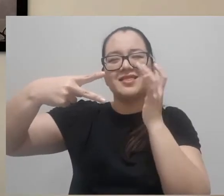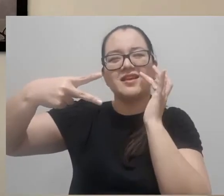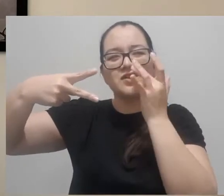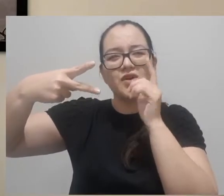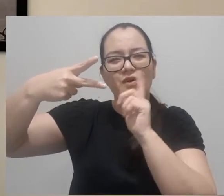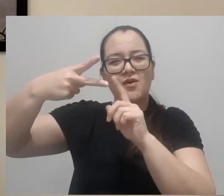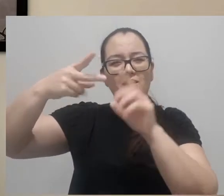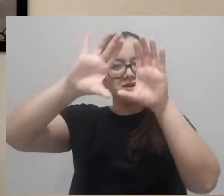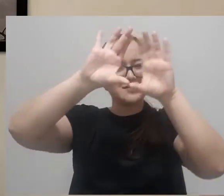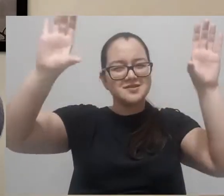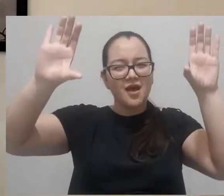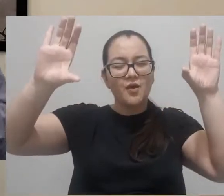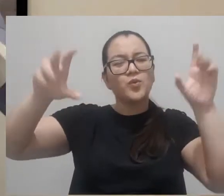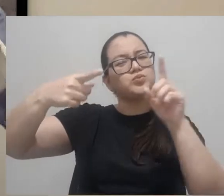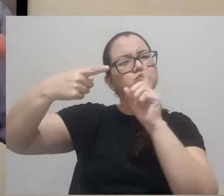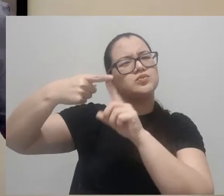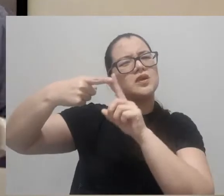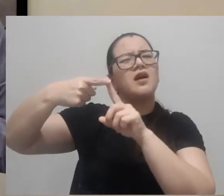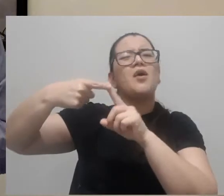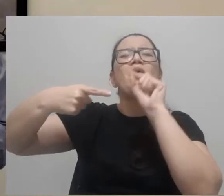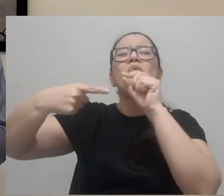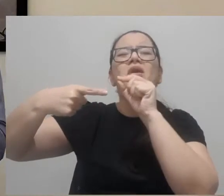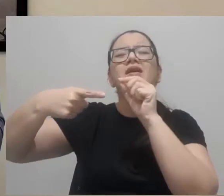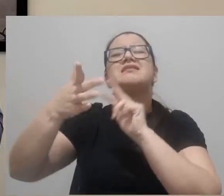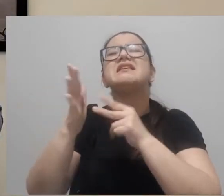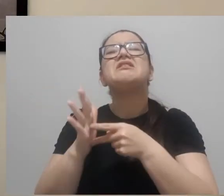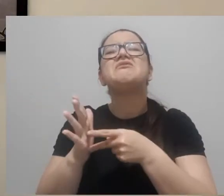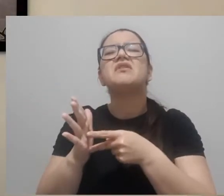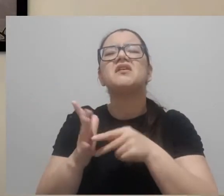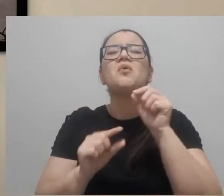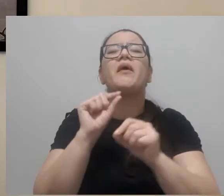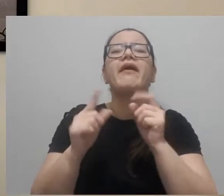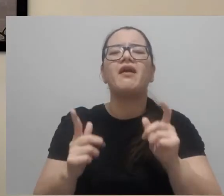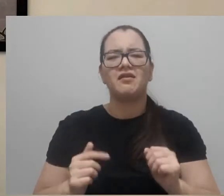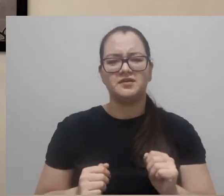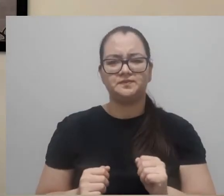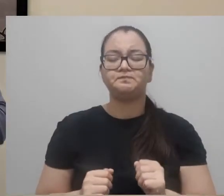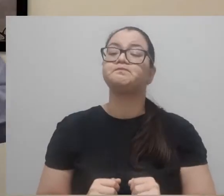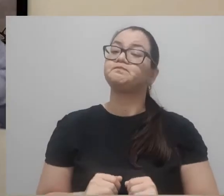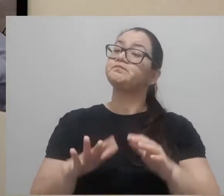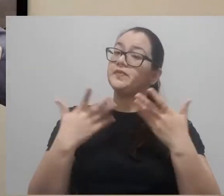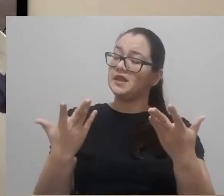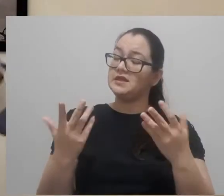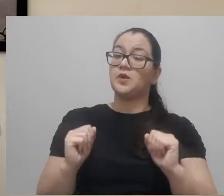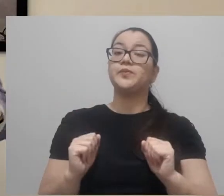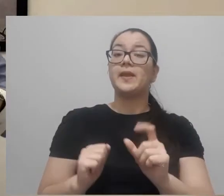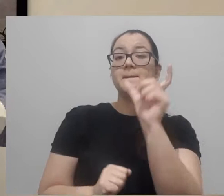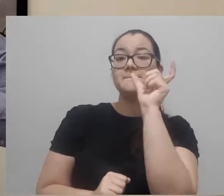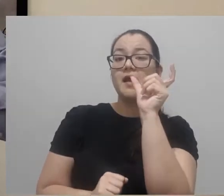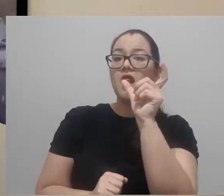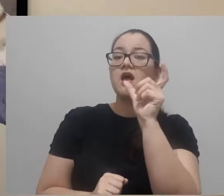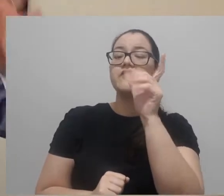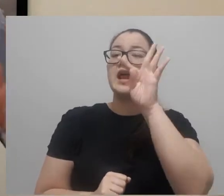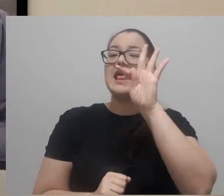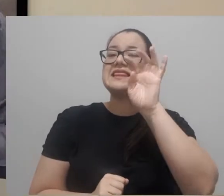e uma delas seria o tesouro. O que é tesouro? O que você entende por tesouro? O tesouro a gente poderia dar uma definição aqui de